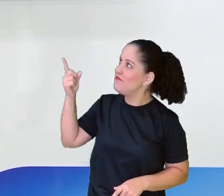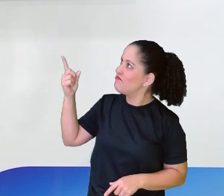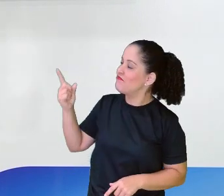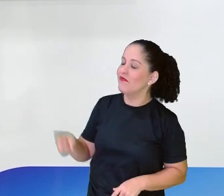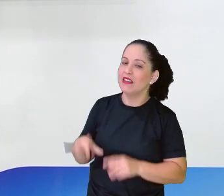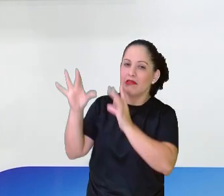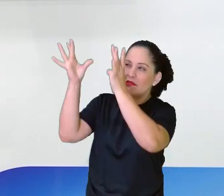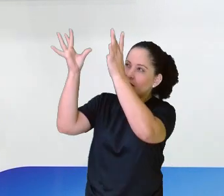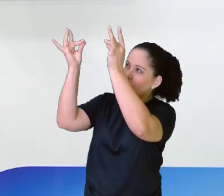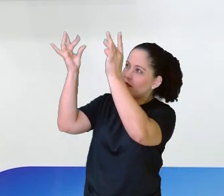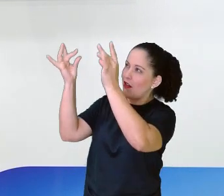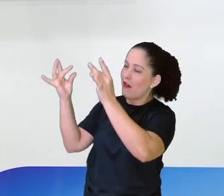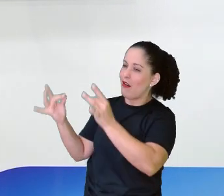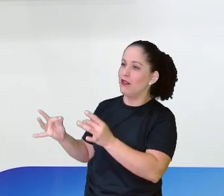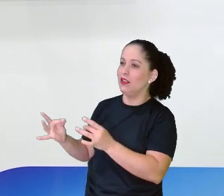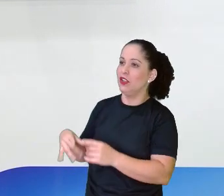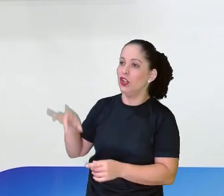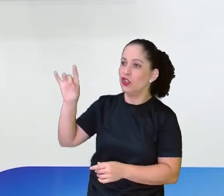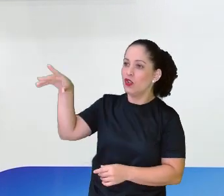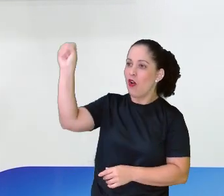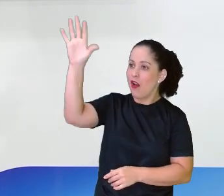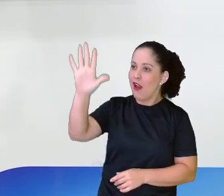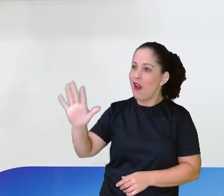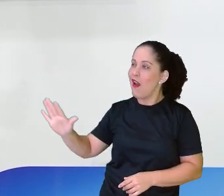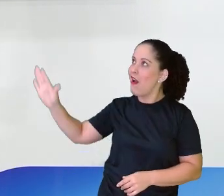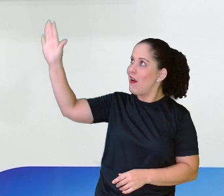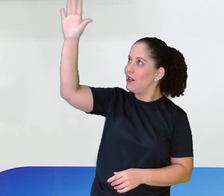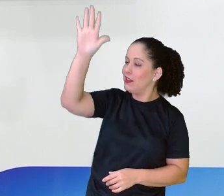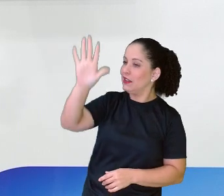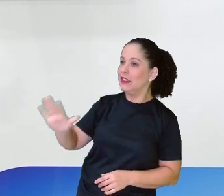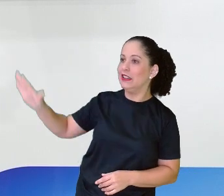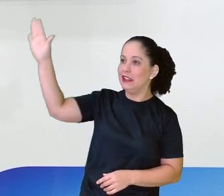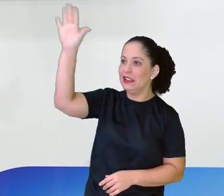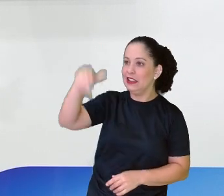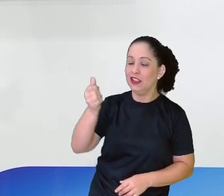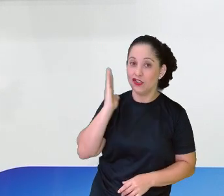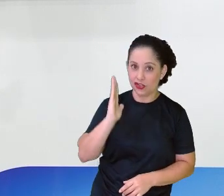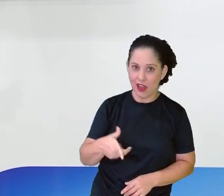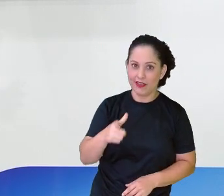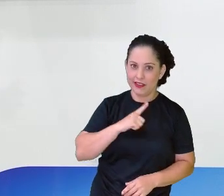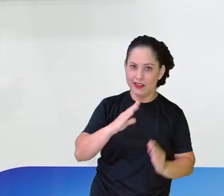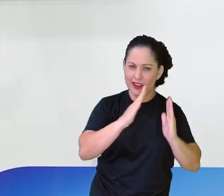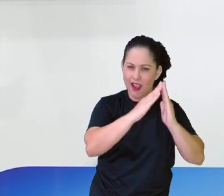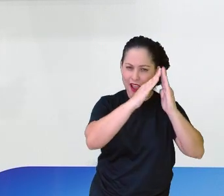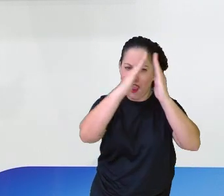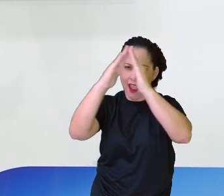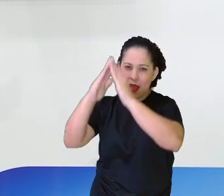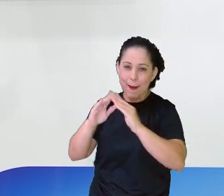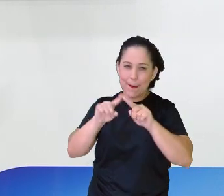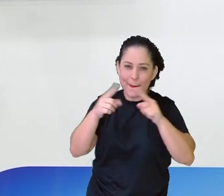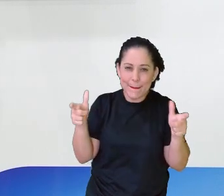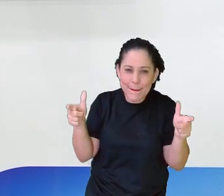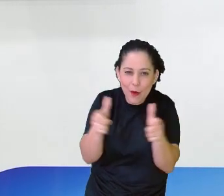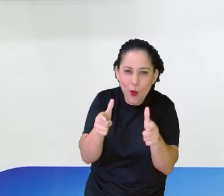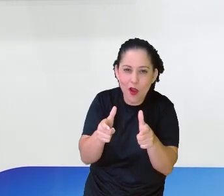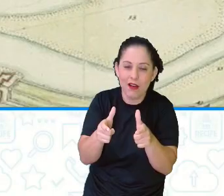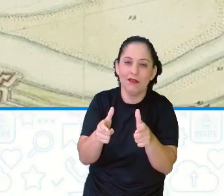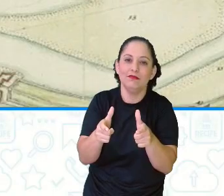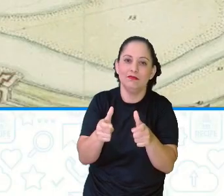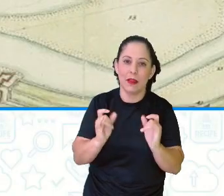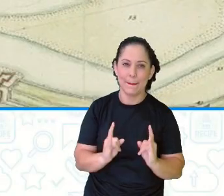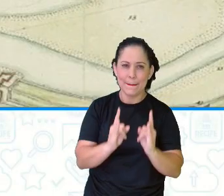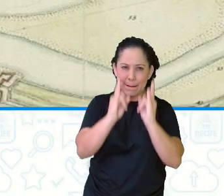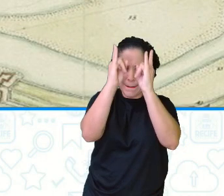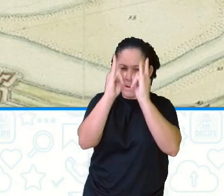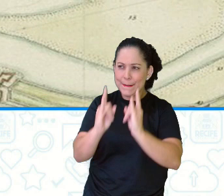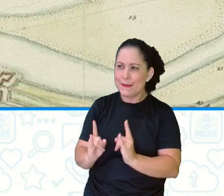só essa região aqui, perto do rio Capibaribe, é que estava habitada, olha. Bem pouquinhas casas, bem pouquinhos